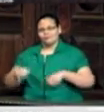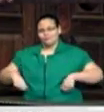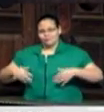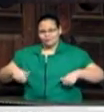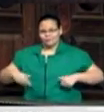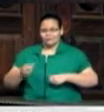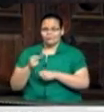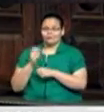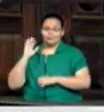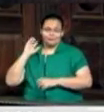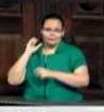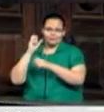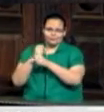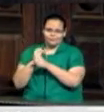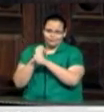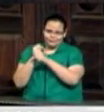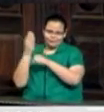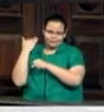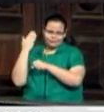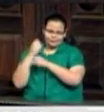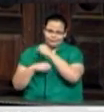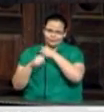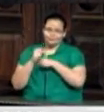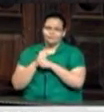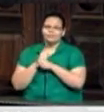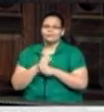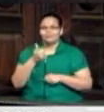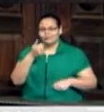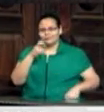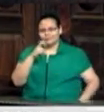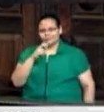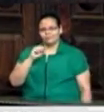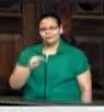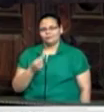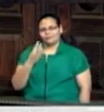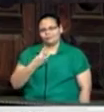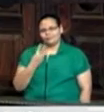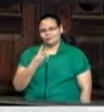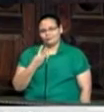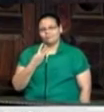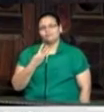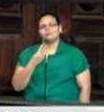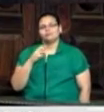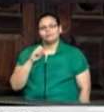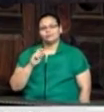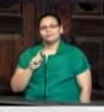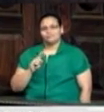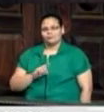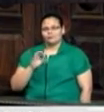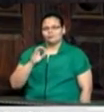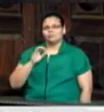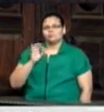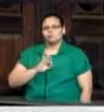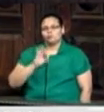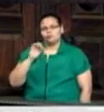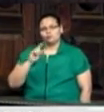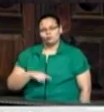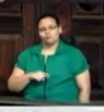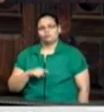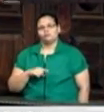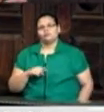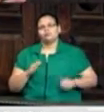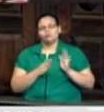anterior, estimado, e 15,3 declarado na proposta